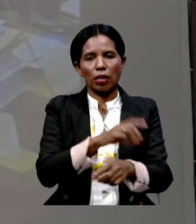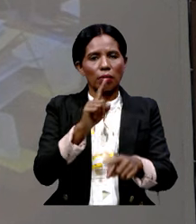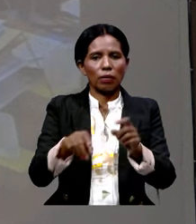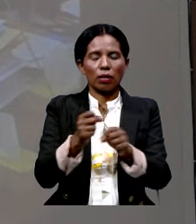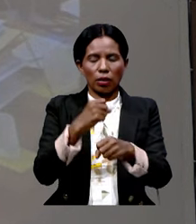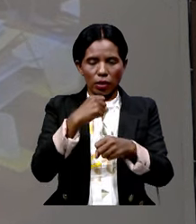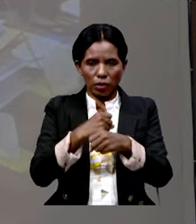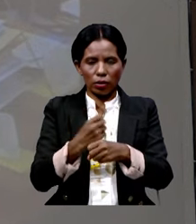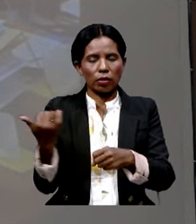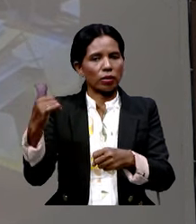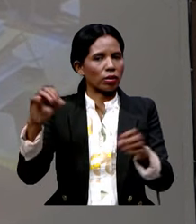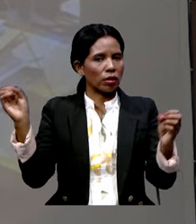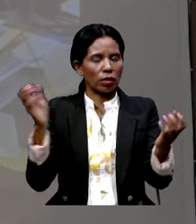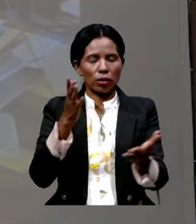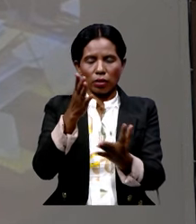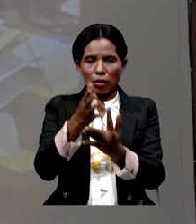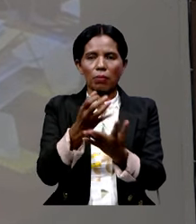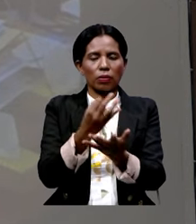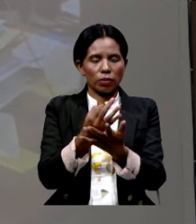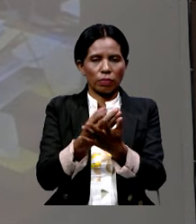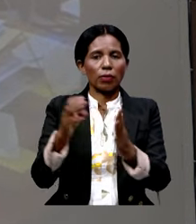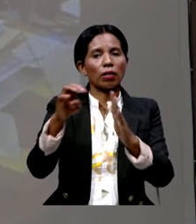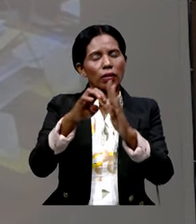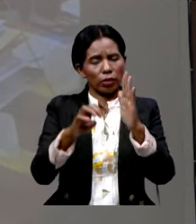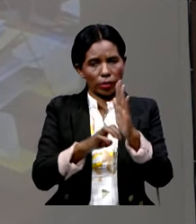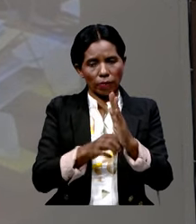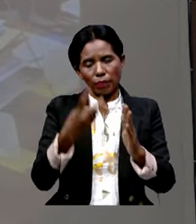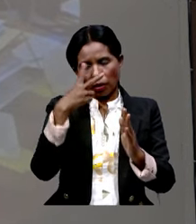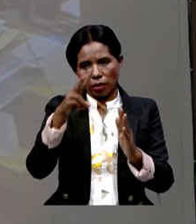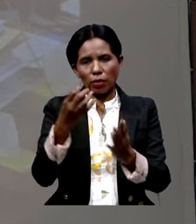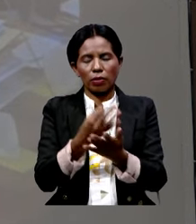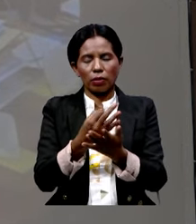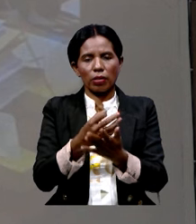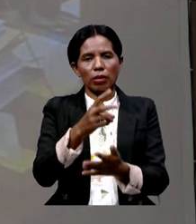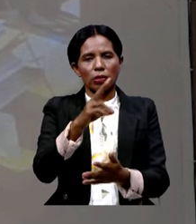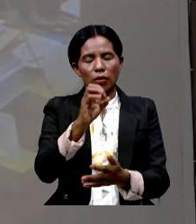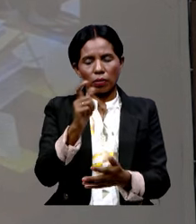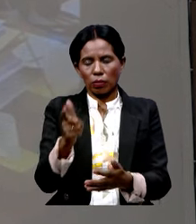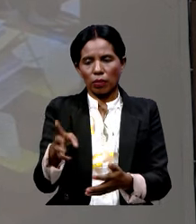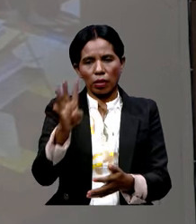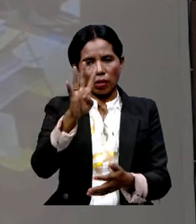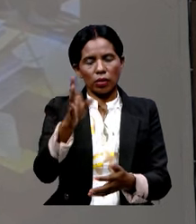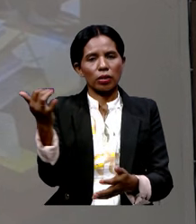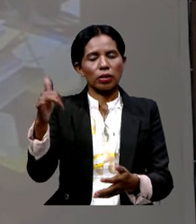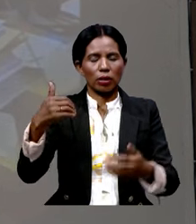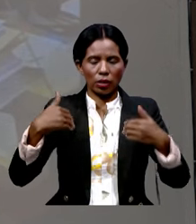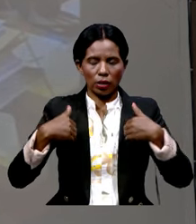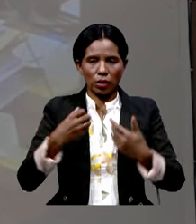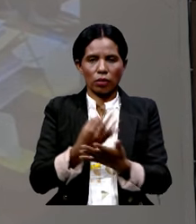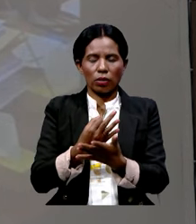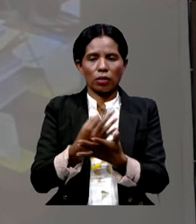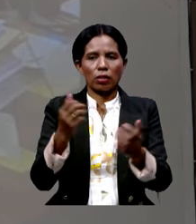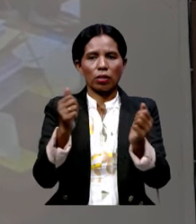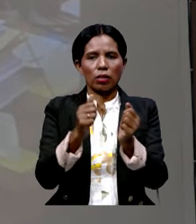fiscalização nebe sira mocha tama receitas ba estado. Hare basira ne orçamento 2024, sira ia osa o montante ha